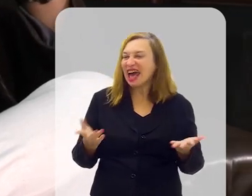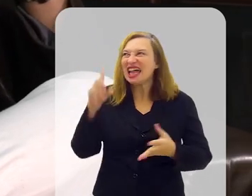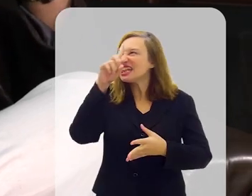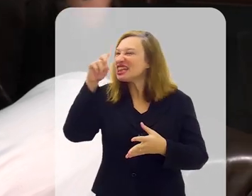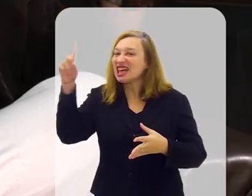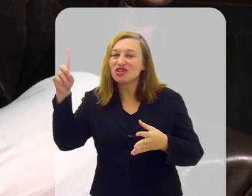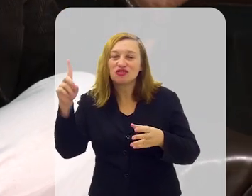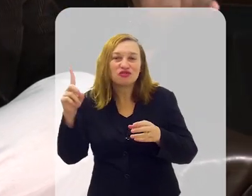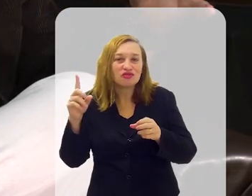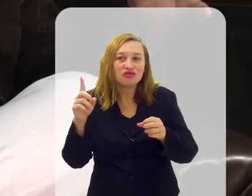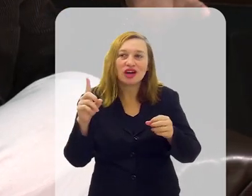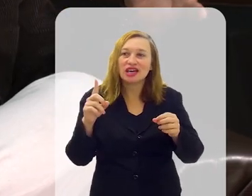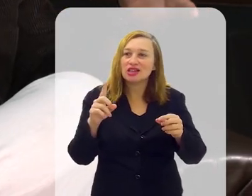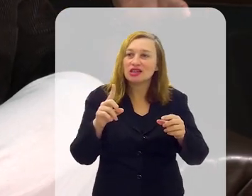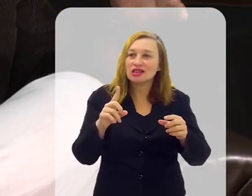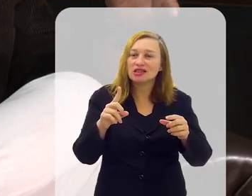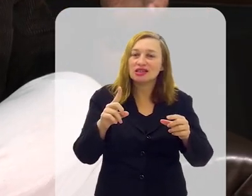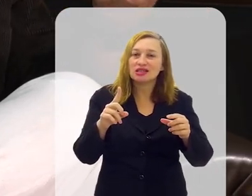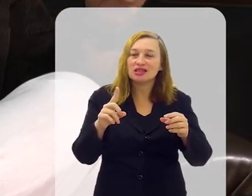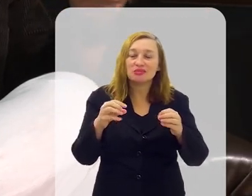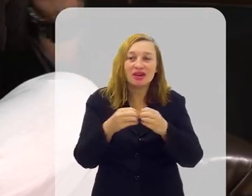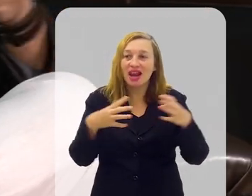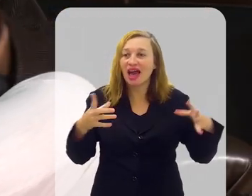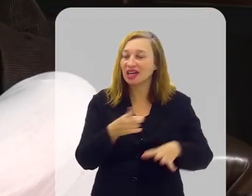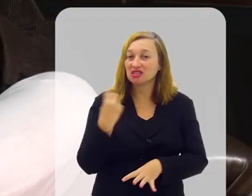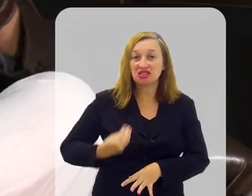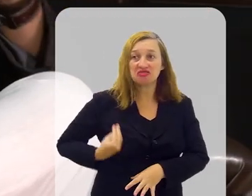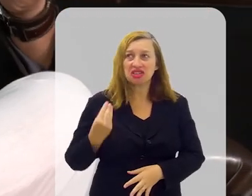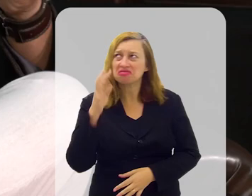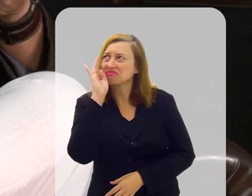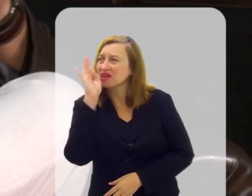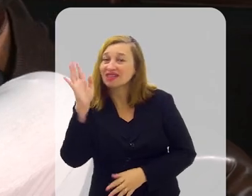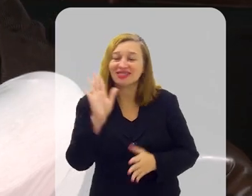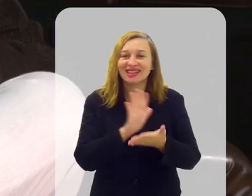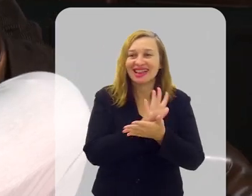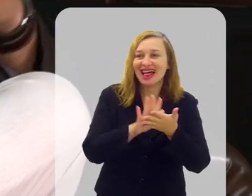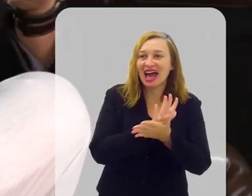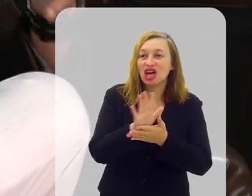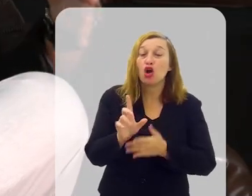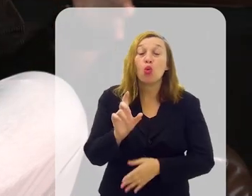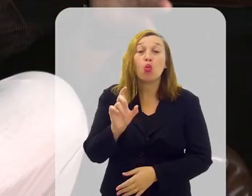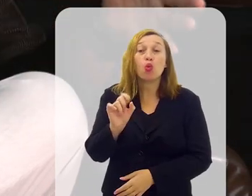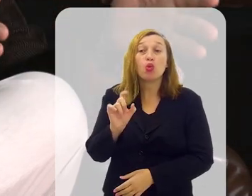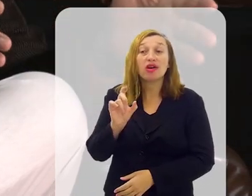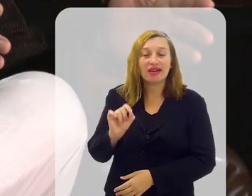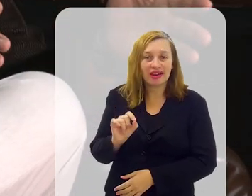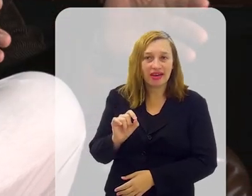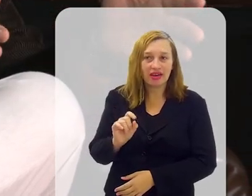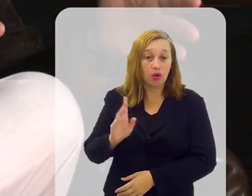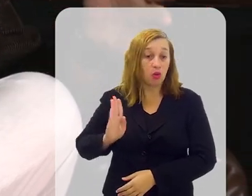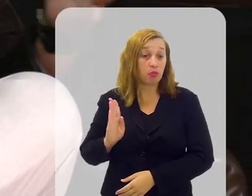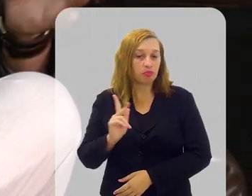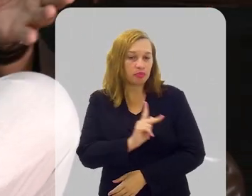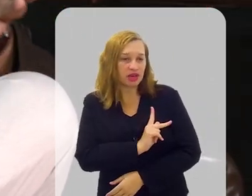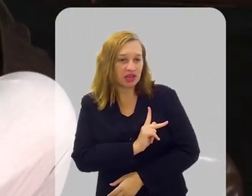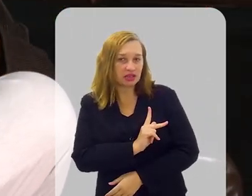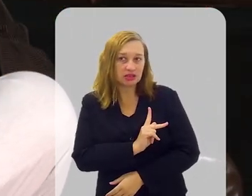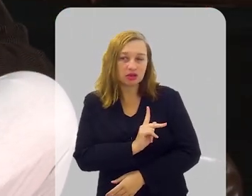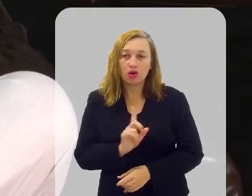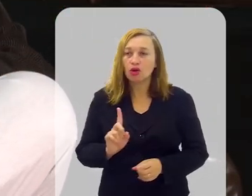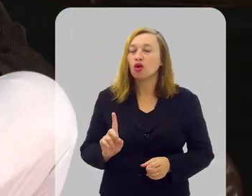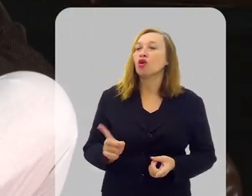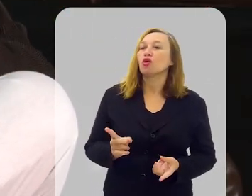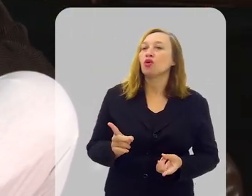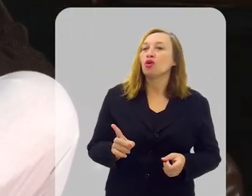jeito. Deus faz obras na vida da gente que a gente não imagina. O que que o bispo tinha a ver, o que que o